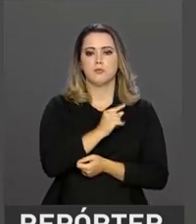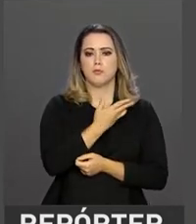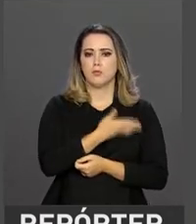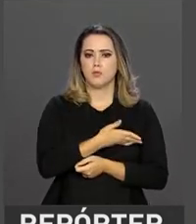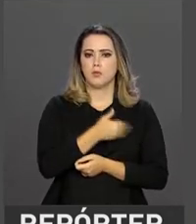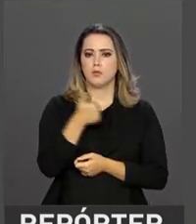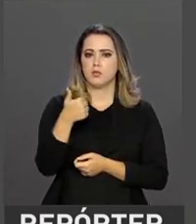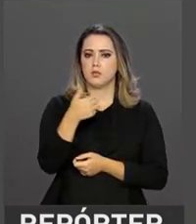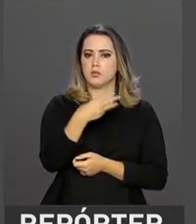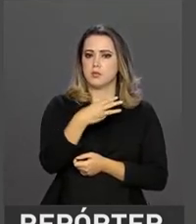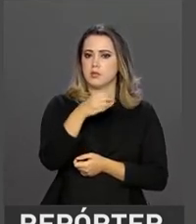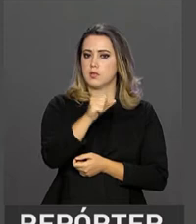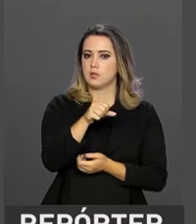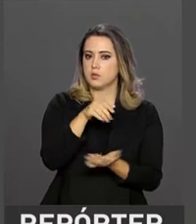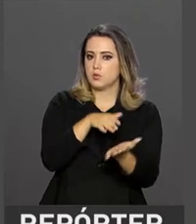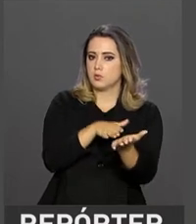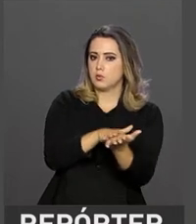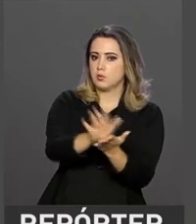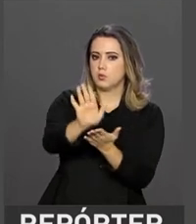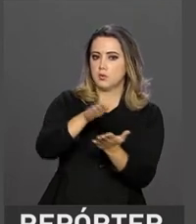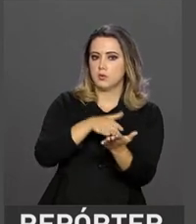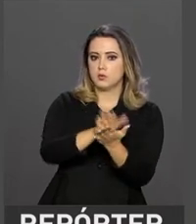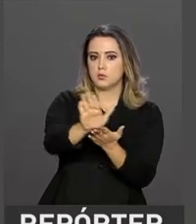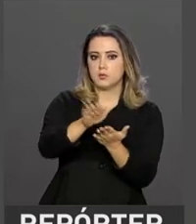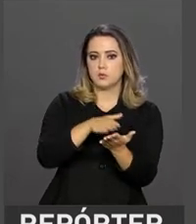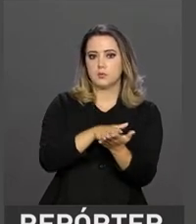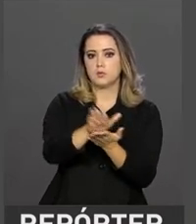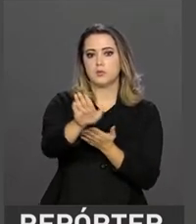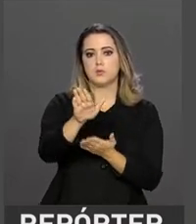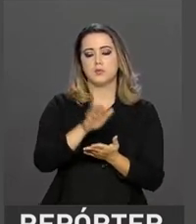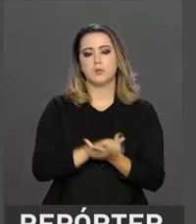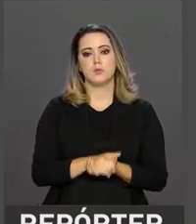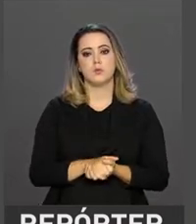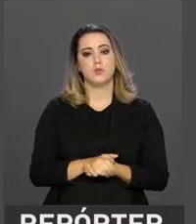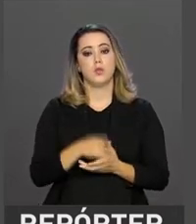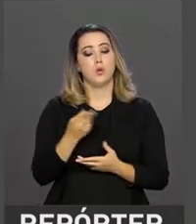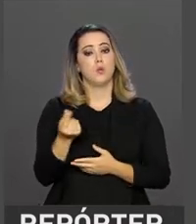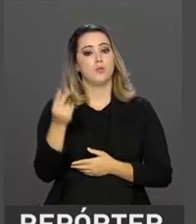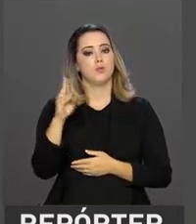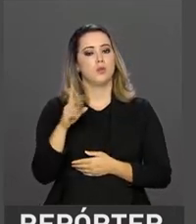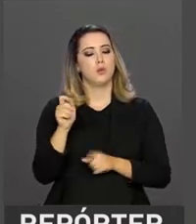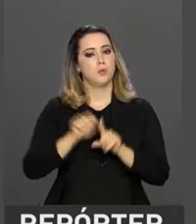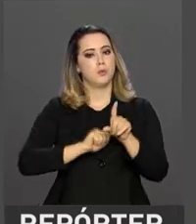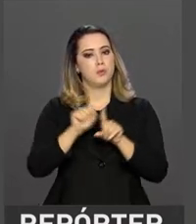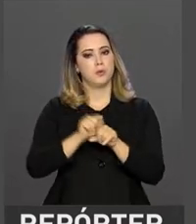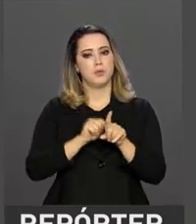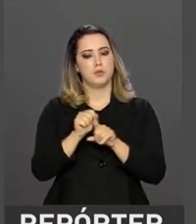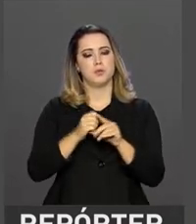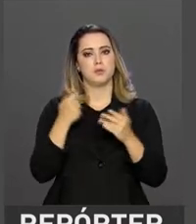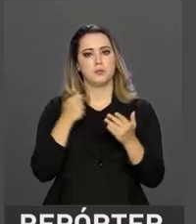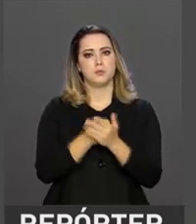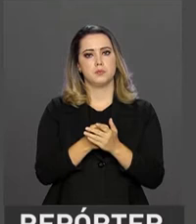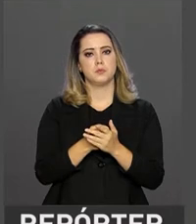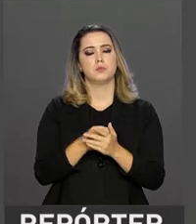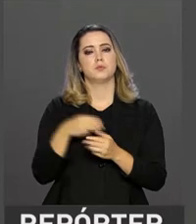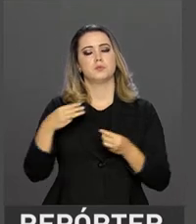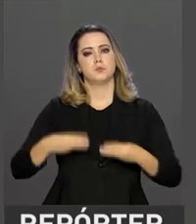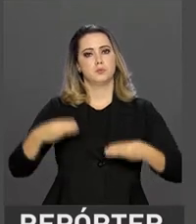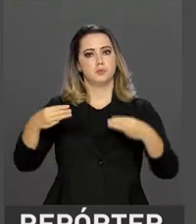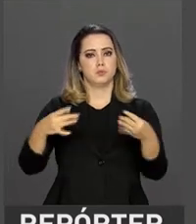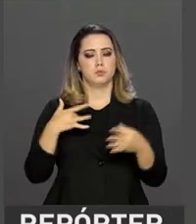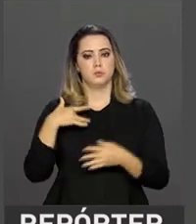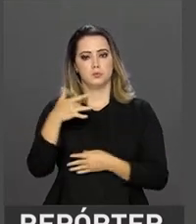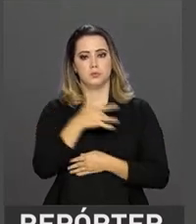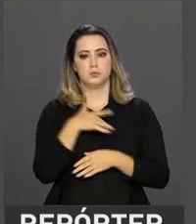138 1545 impressoras o valor mensal pago pelo ministério da saúde